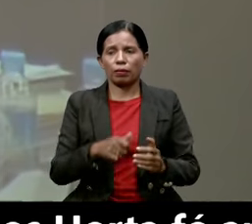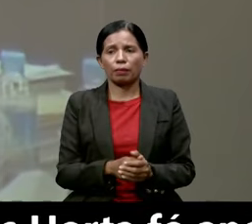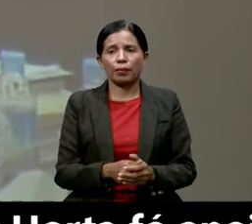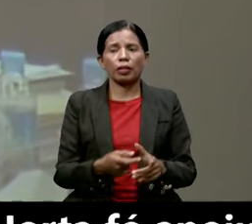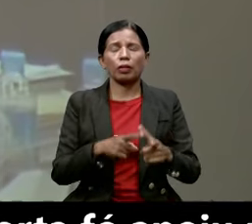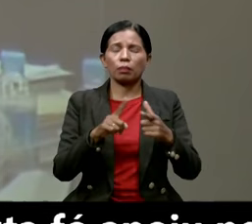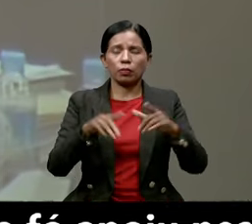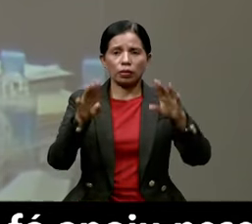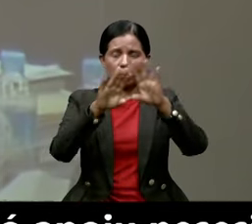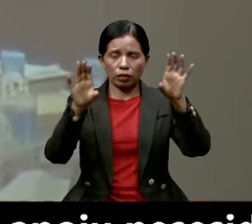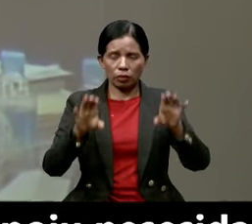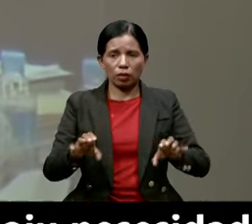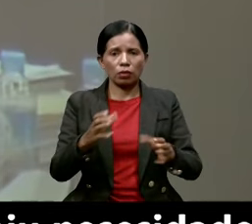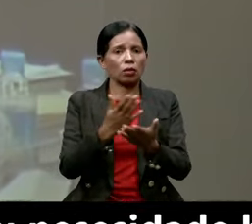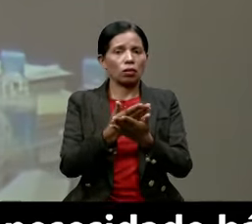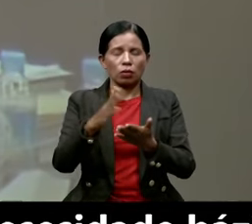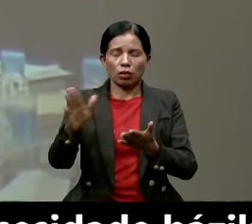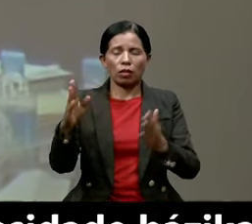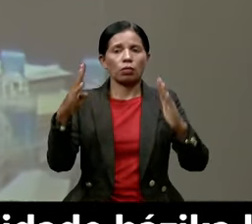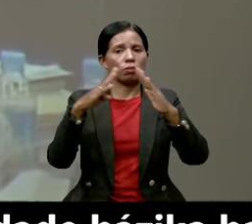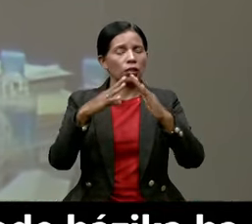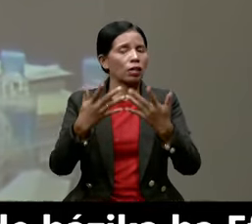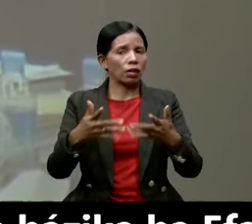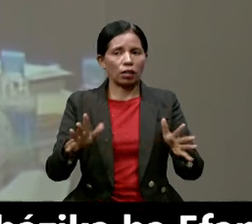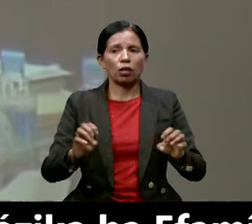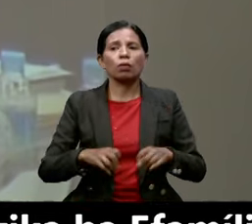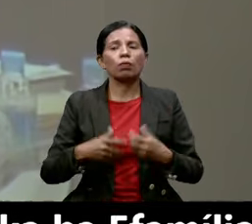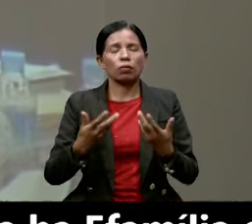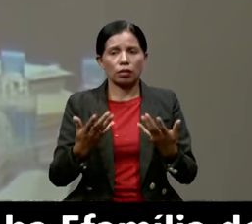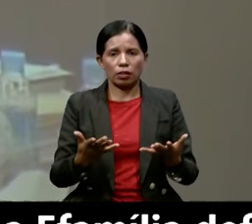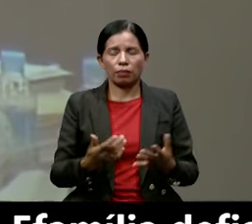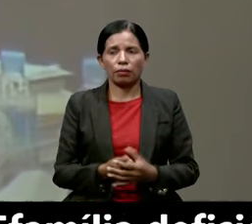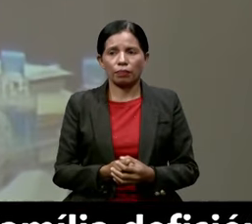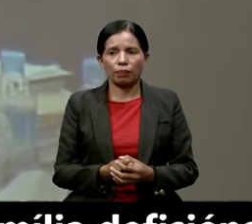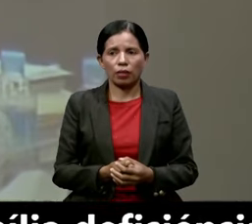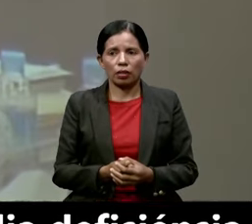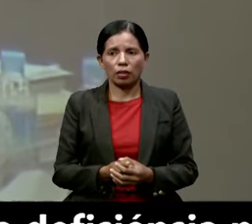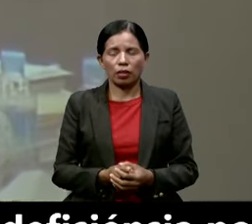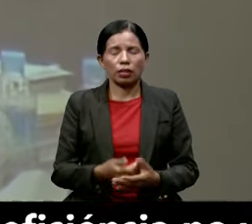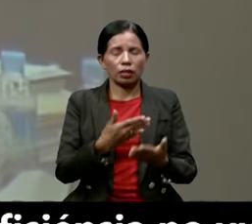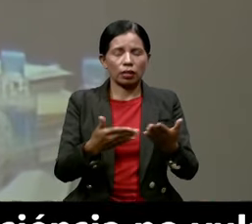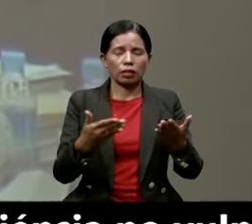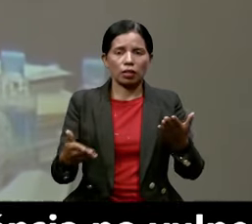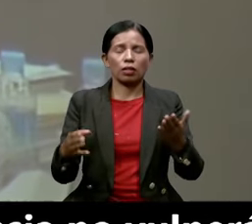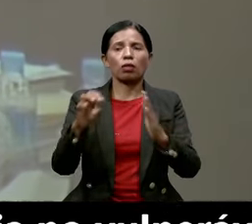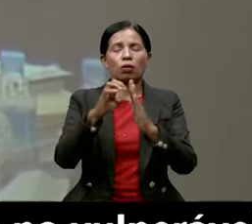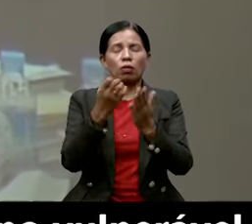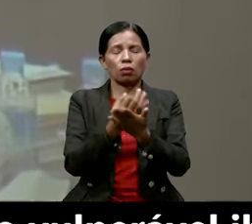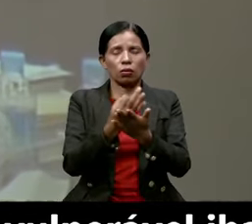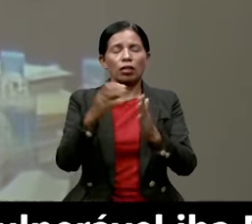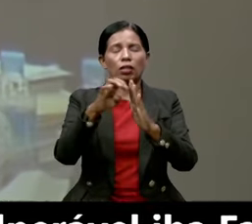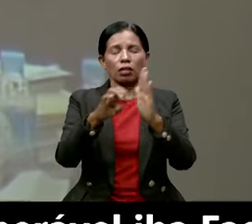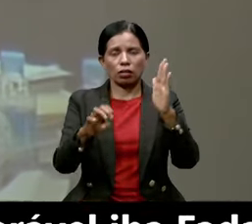certificado compra la IHA, o insama sang estado, o sang estado nian, sai